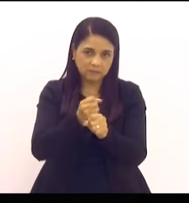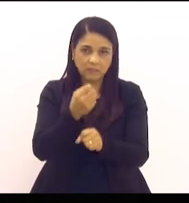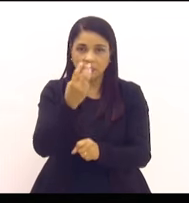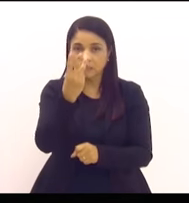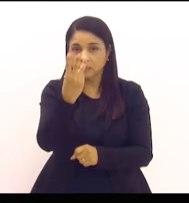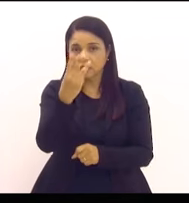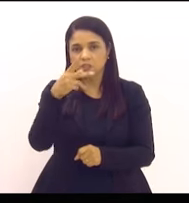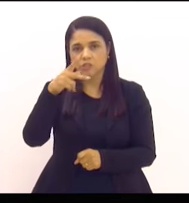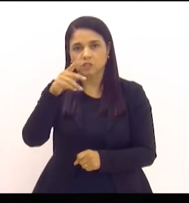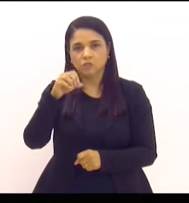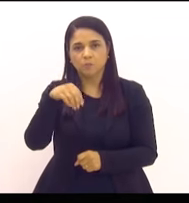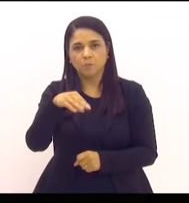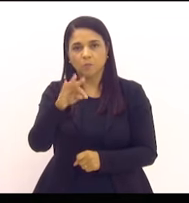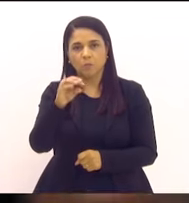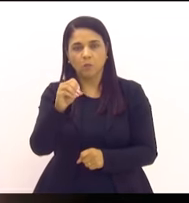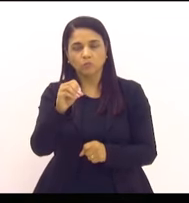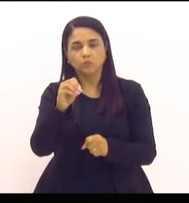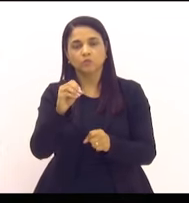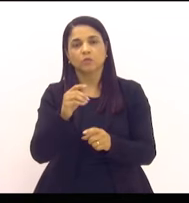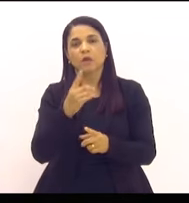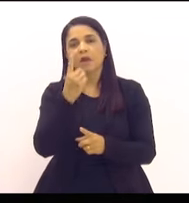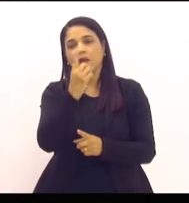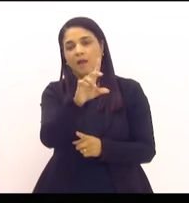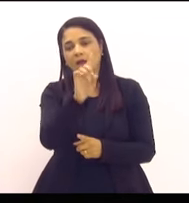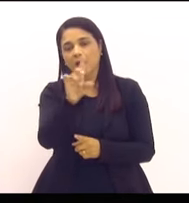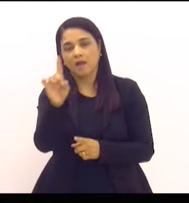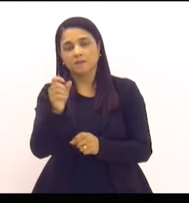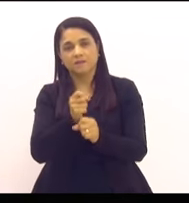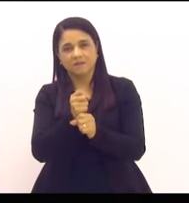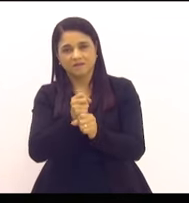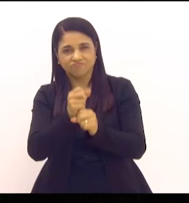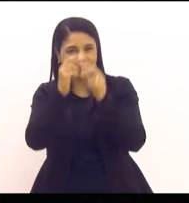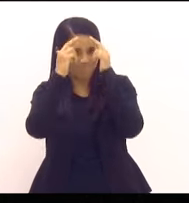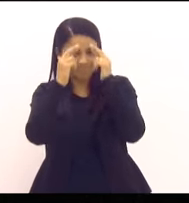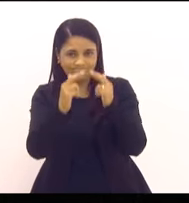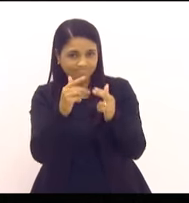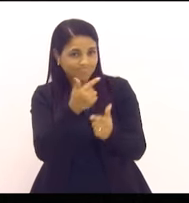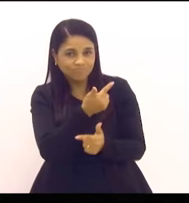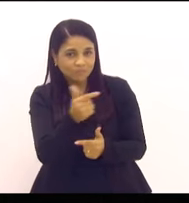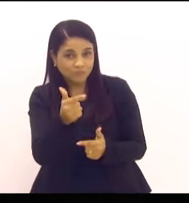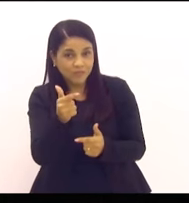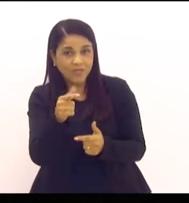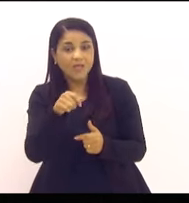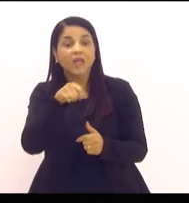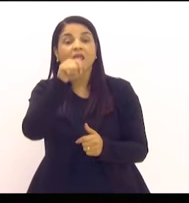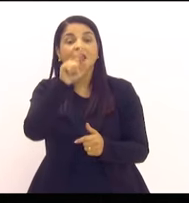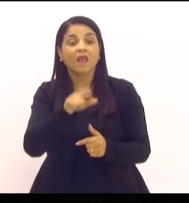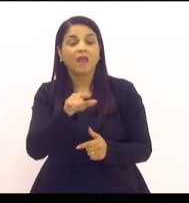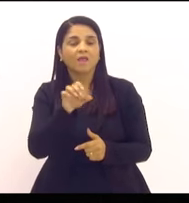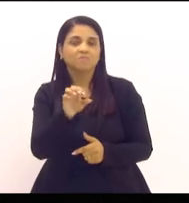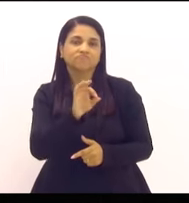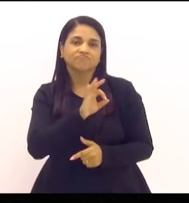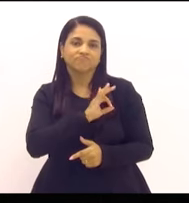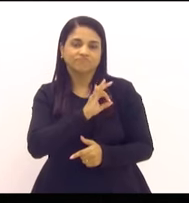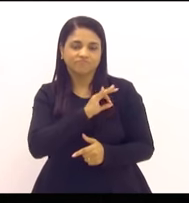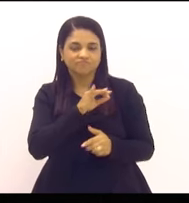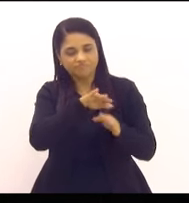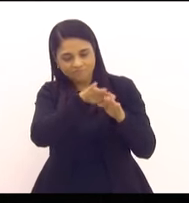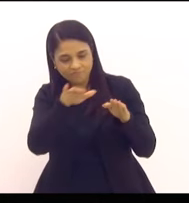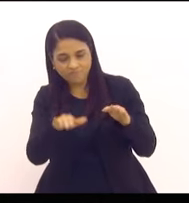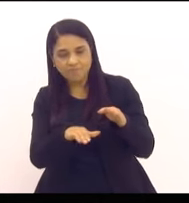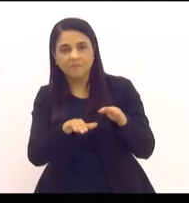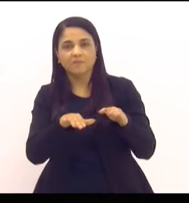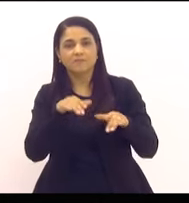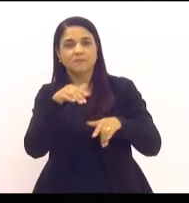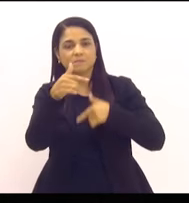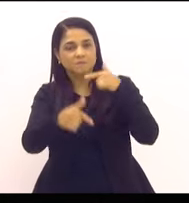3 pontos a cada ano. Então, isso é desrespeitar quem está no chão da delegacia. Como os sindicalistas gostam de dizer,